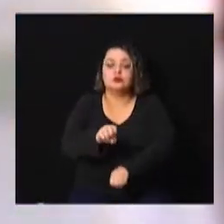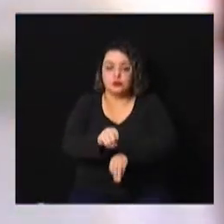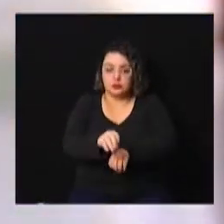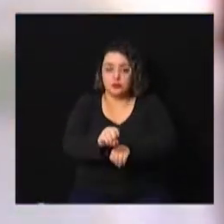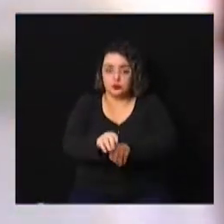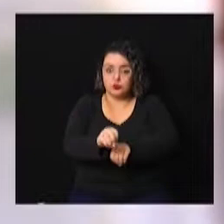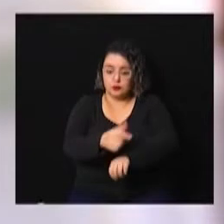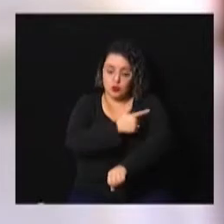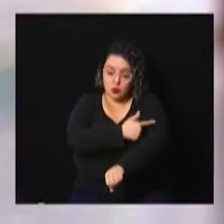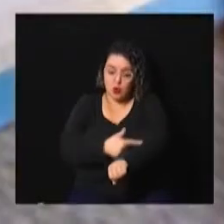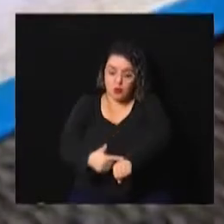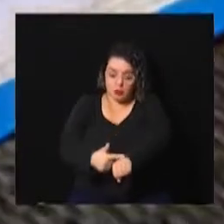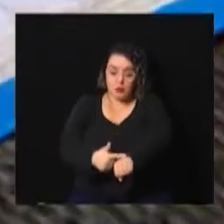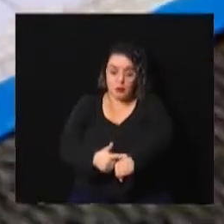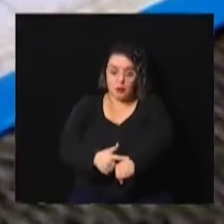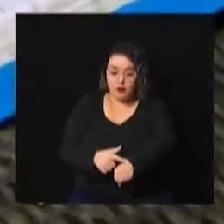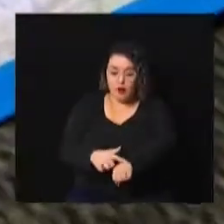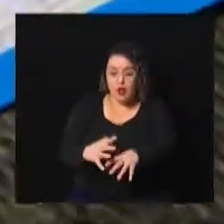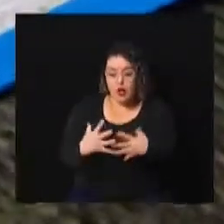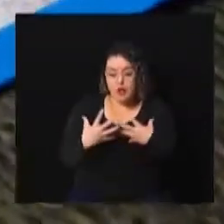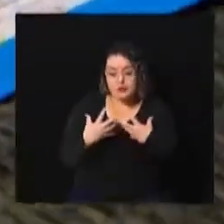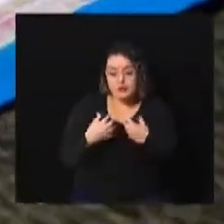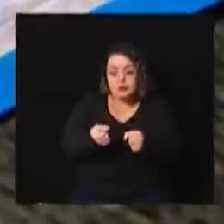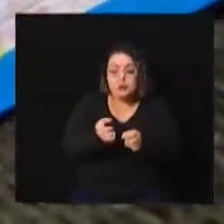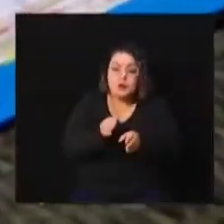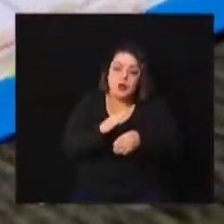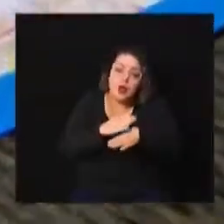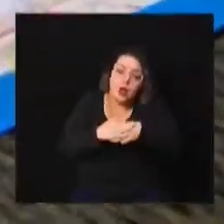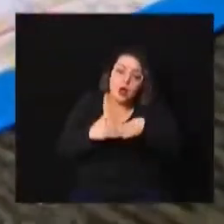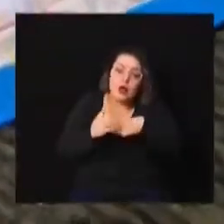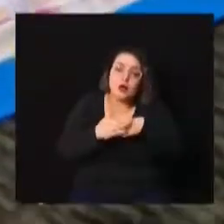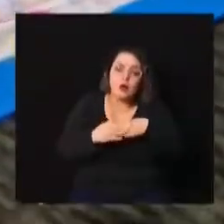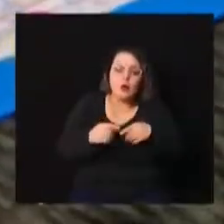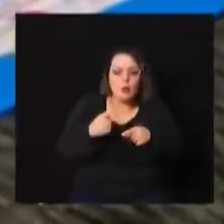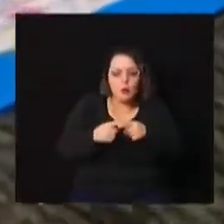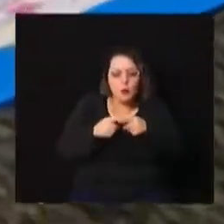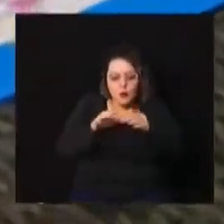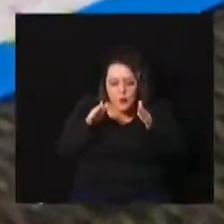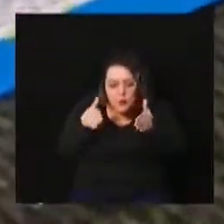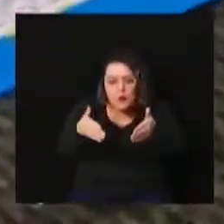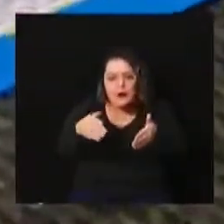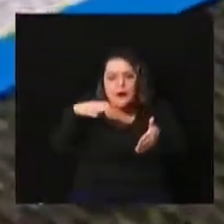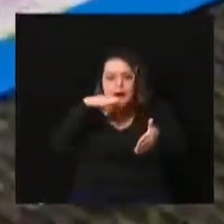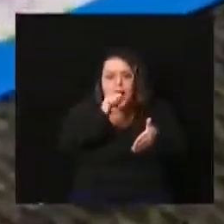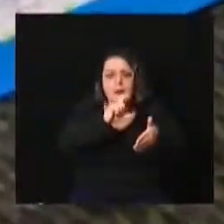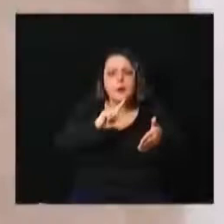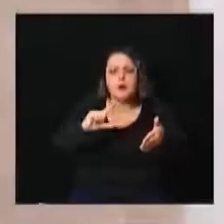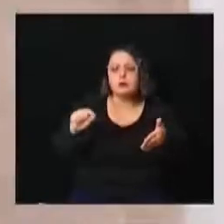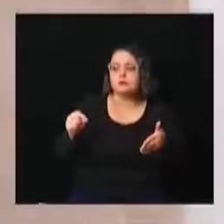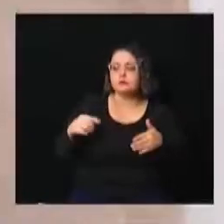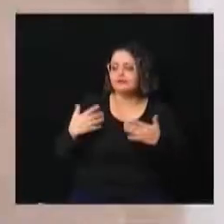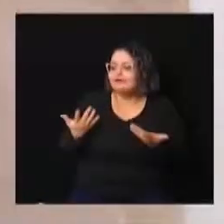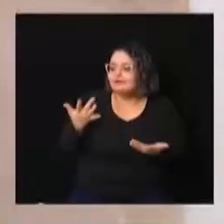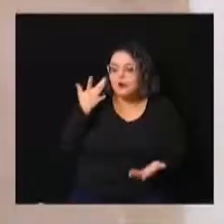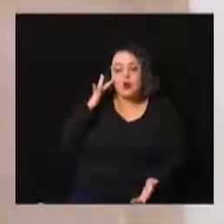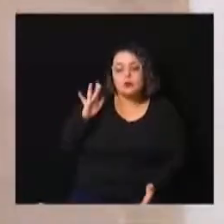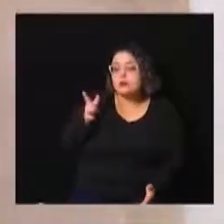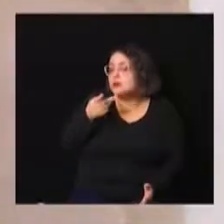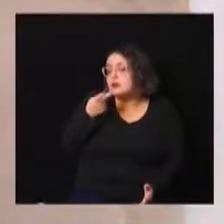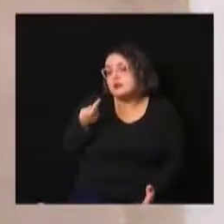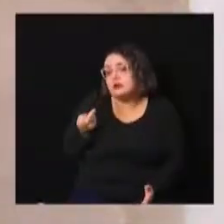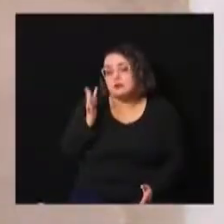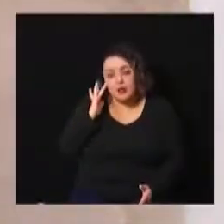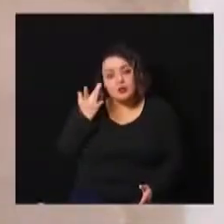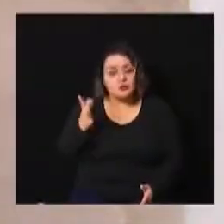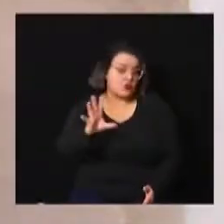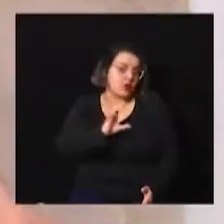recebe muito carinho. Mas por que se dedicar tanto a uma criança que logo vai embora? Então eu não sei dizer, eu acho que é o